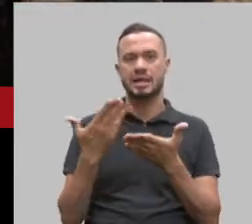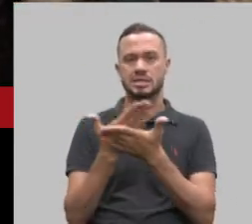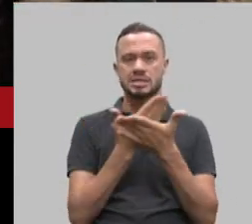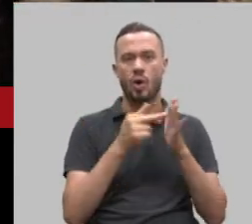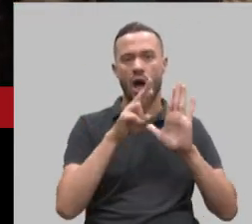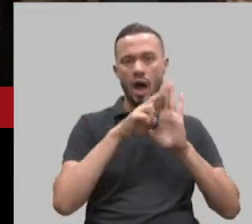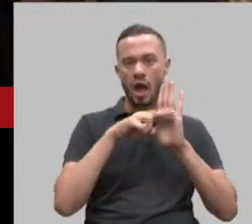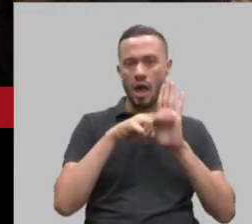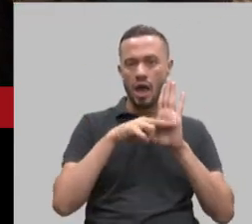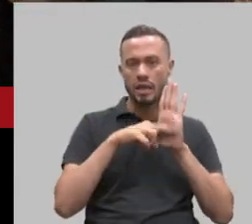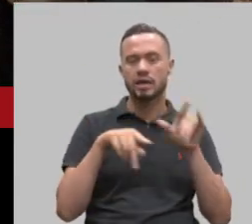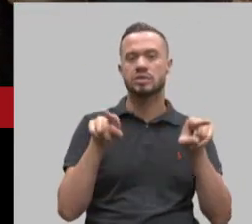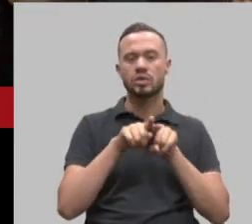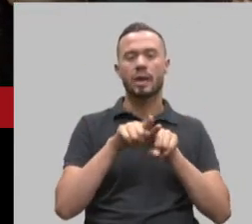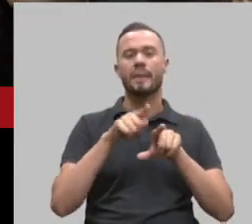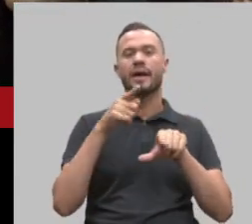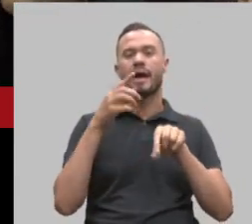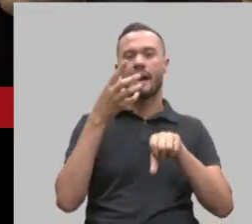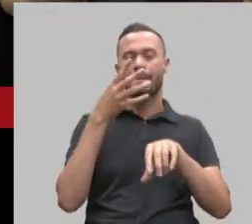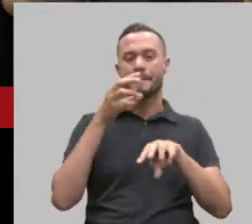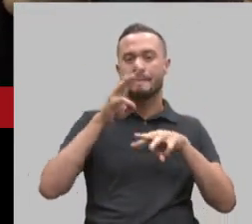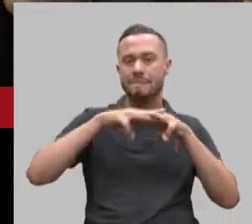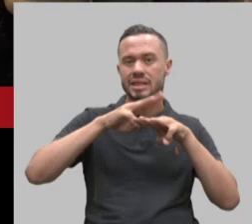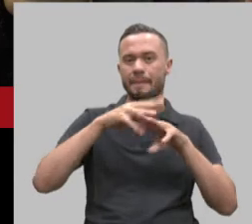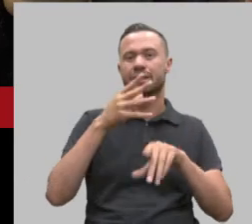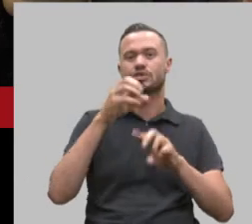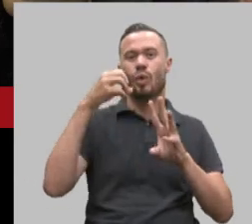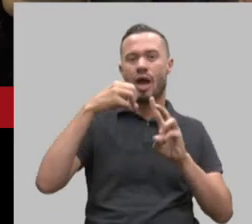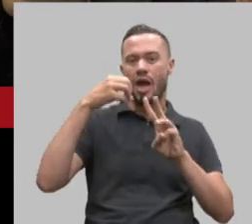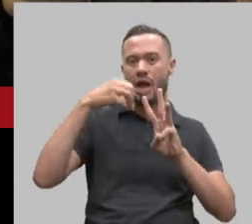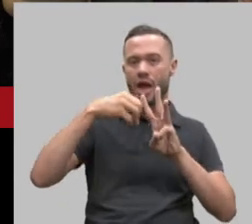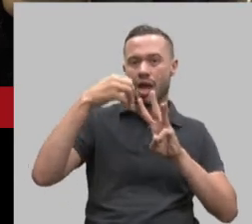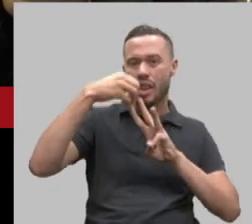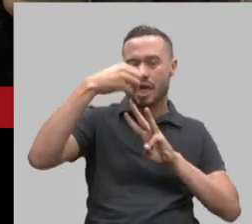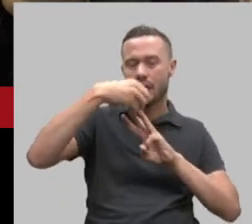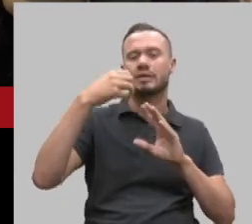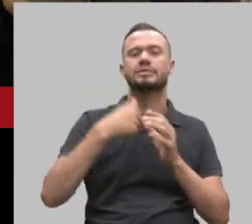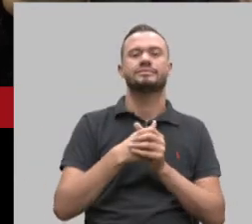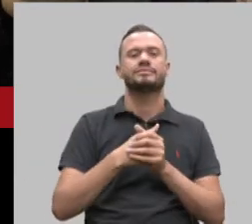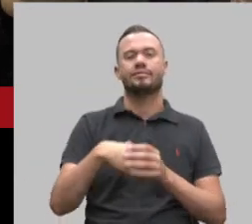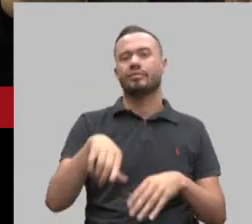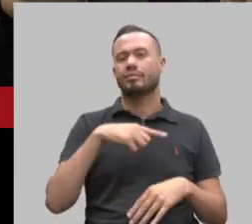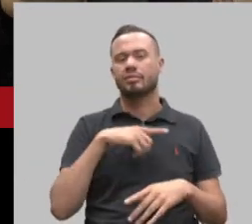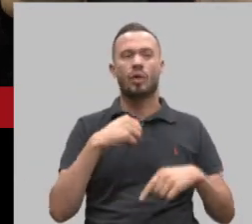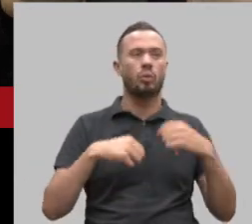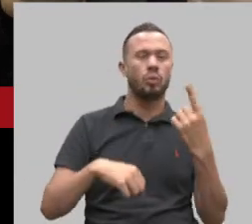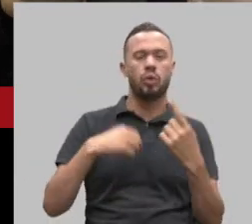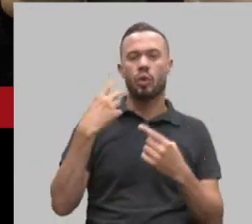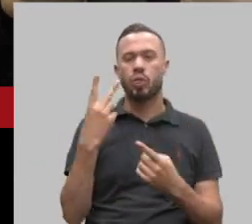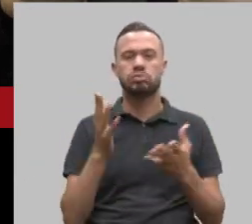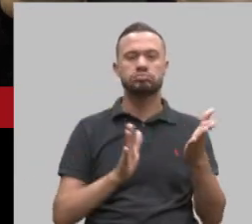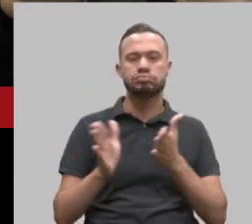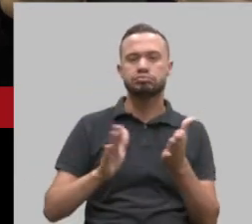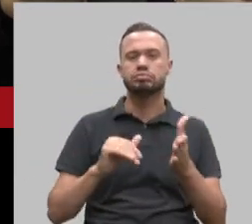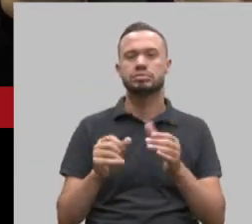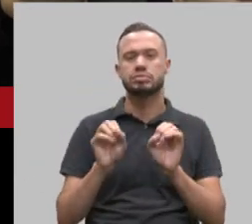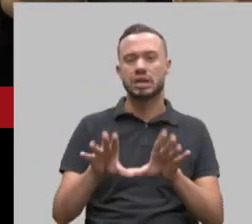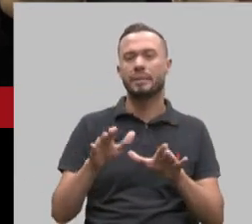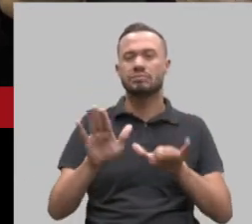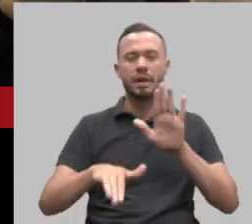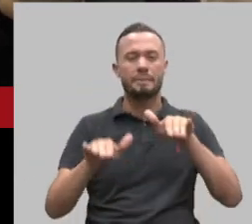matemática para o Enem que muitas vezes são de um a dois horários para cada itinerário O que torna que seja em